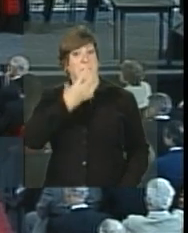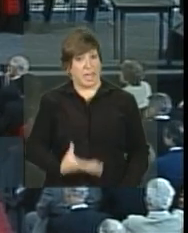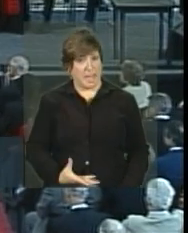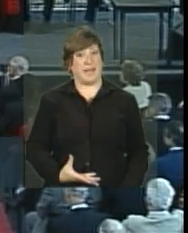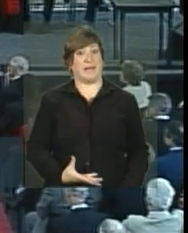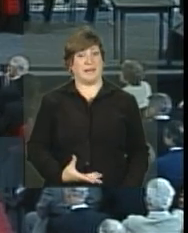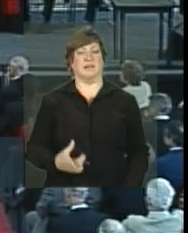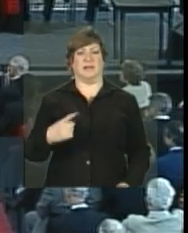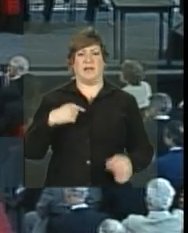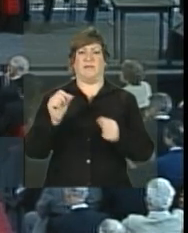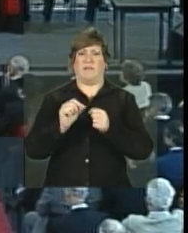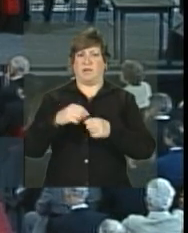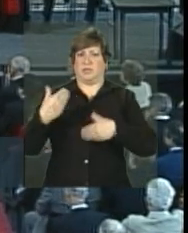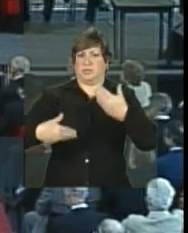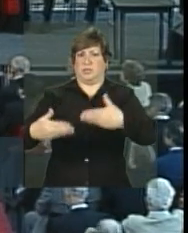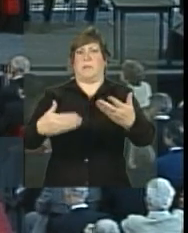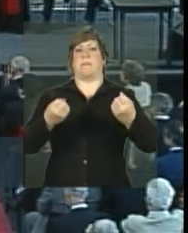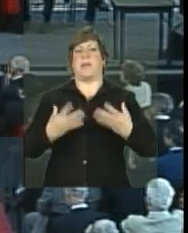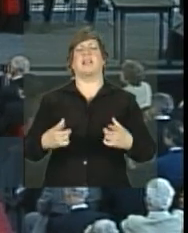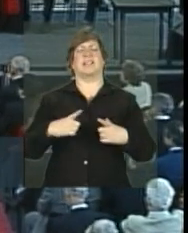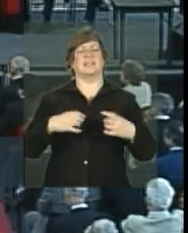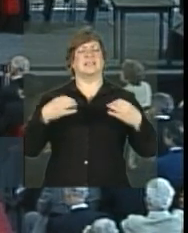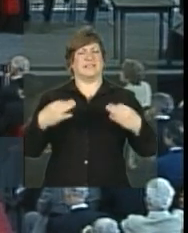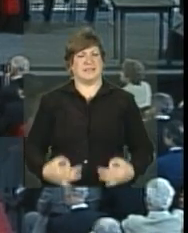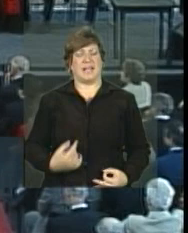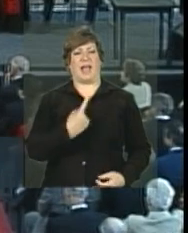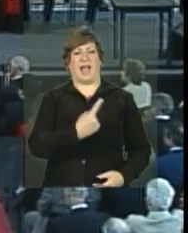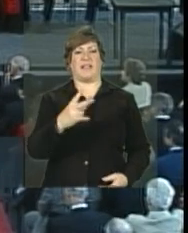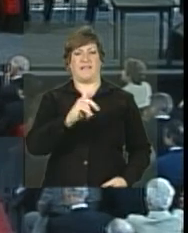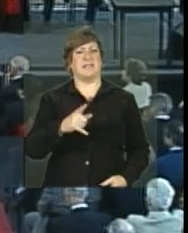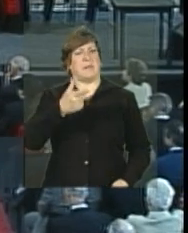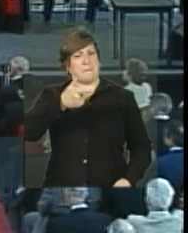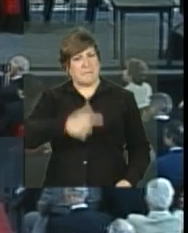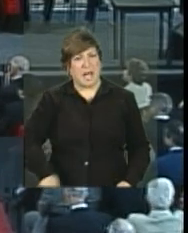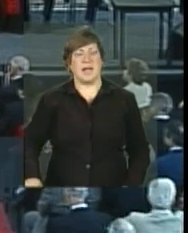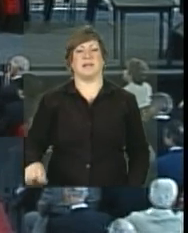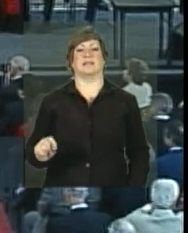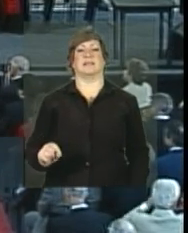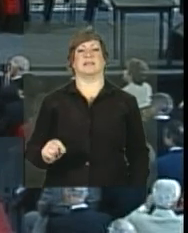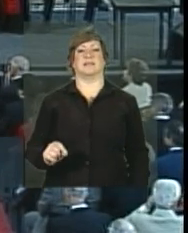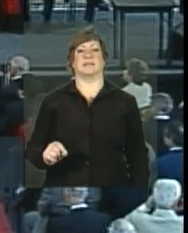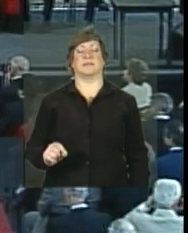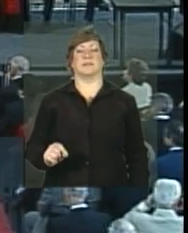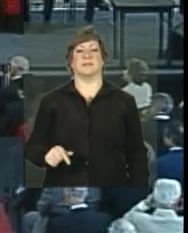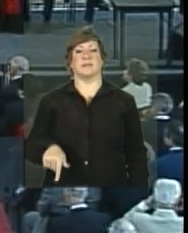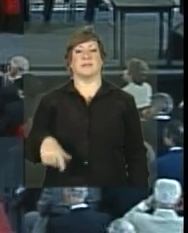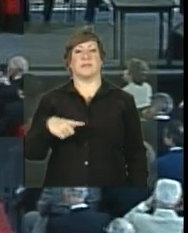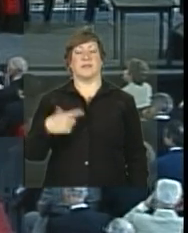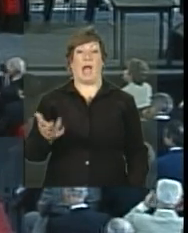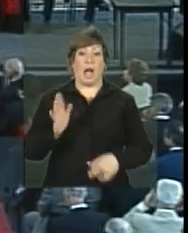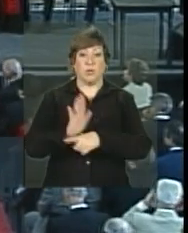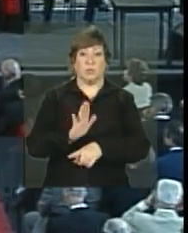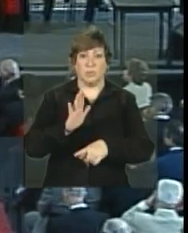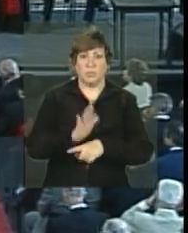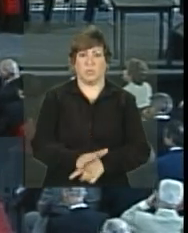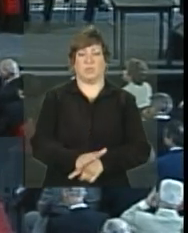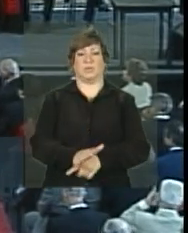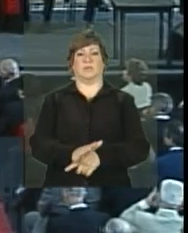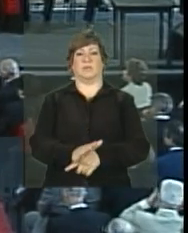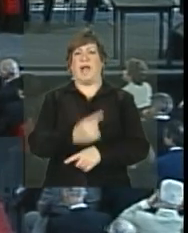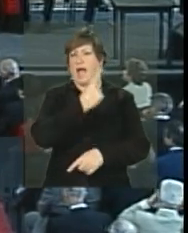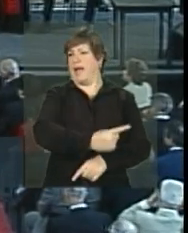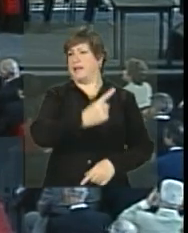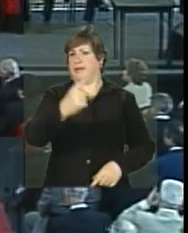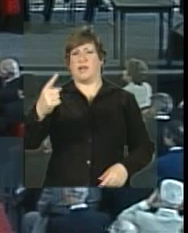construindo, e eu tenho a certeza que cada vez mais, com a contribuição de